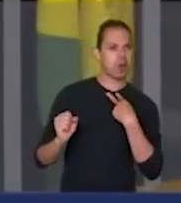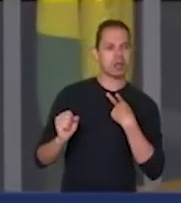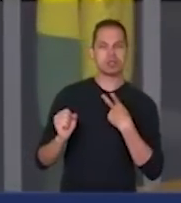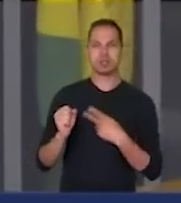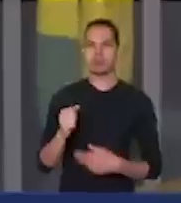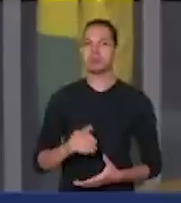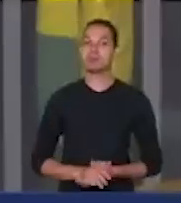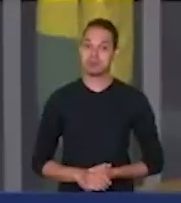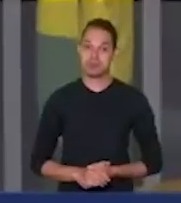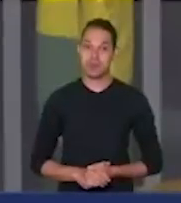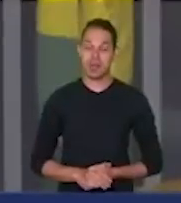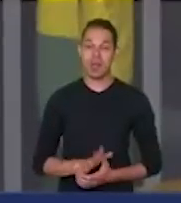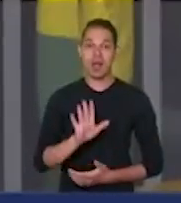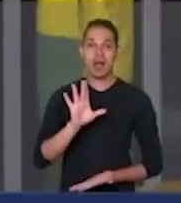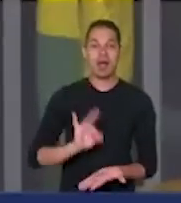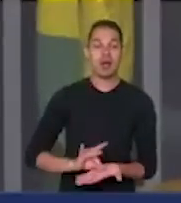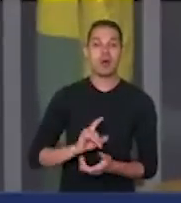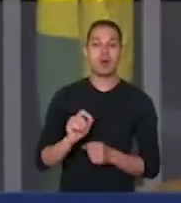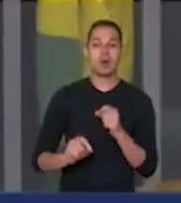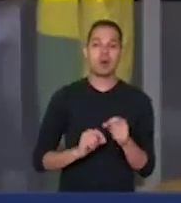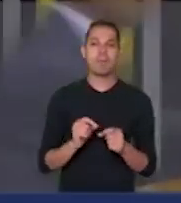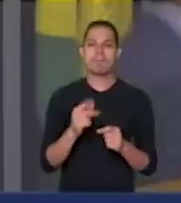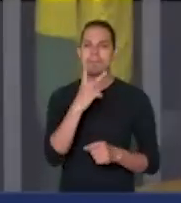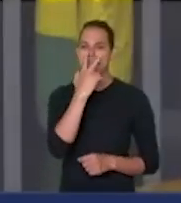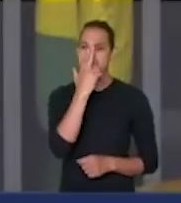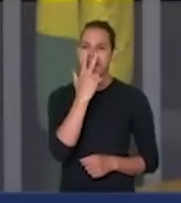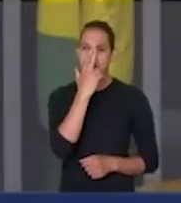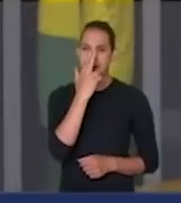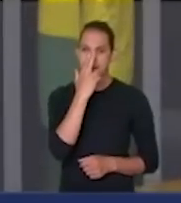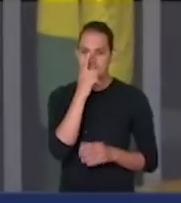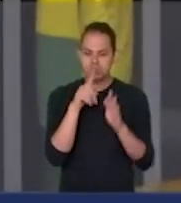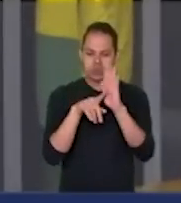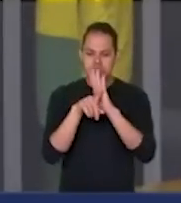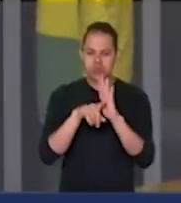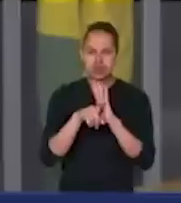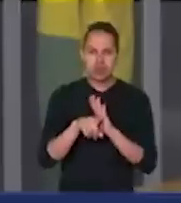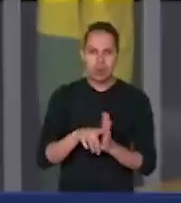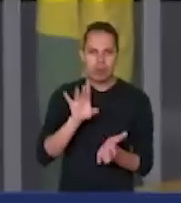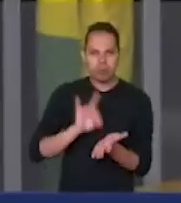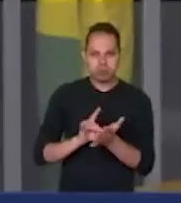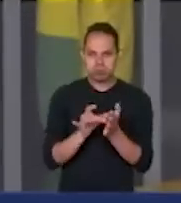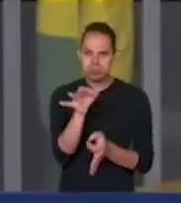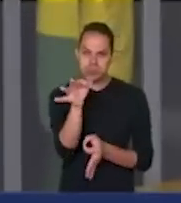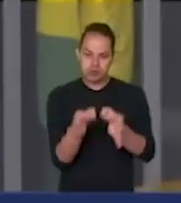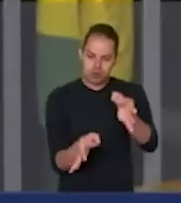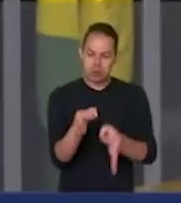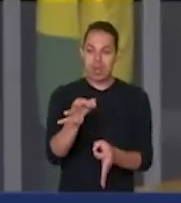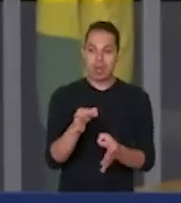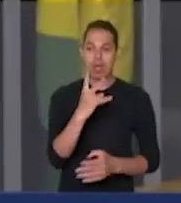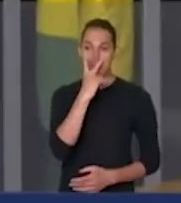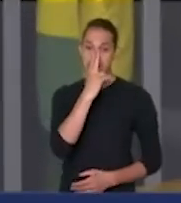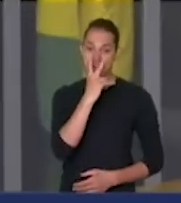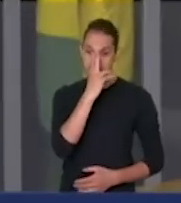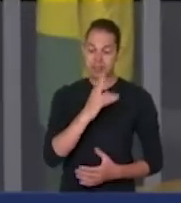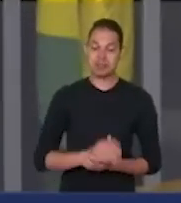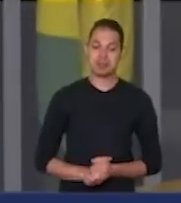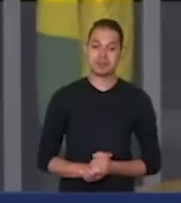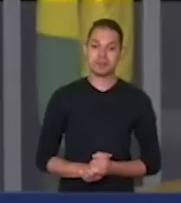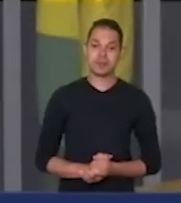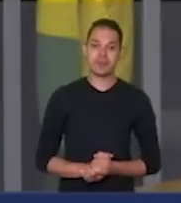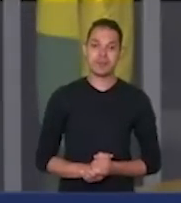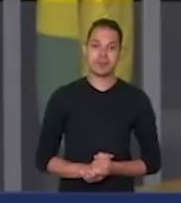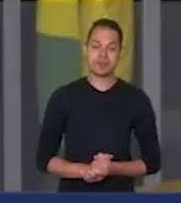Um verdadeiro ministério da verdade, como víamos